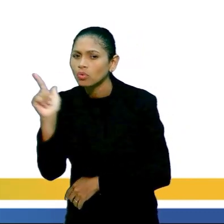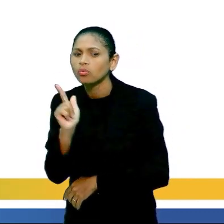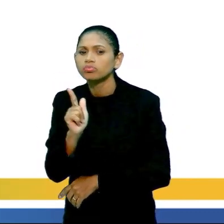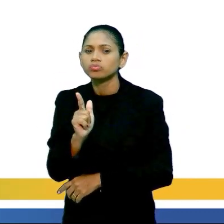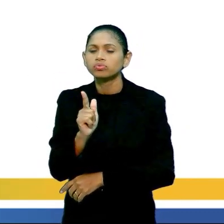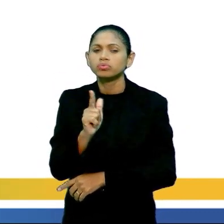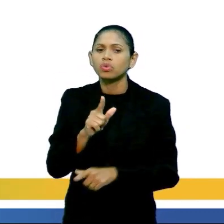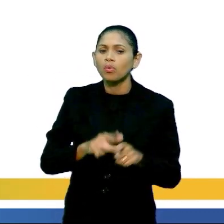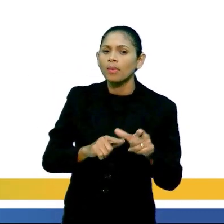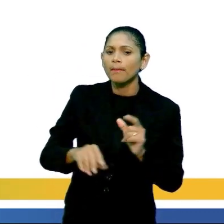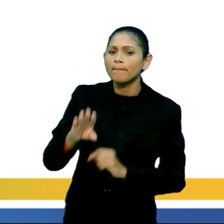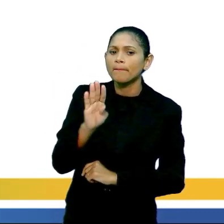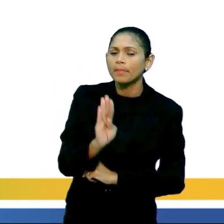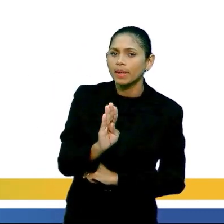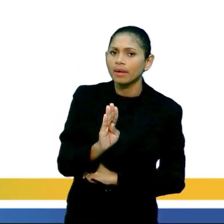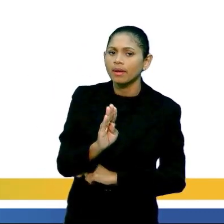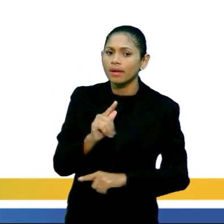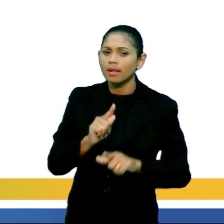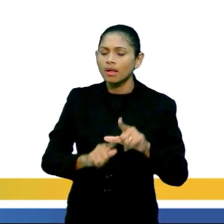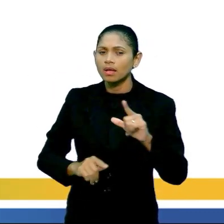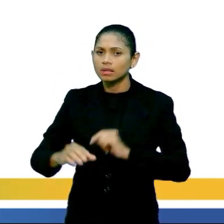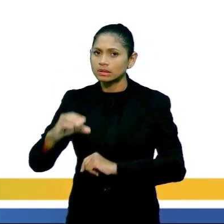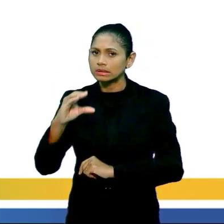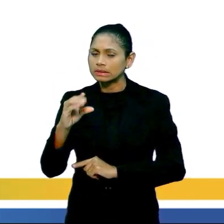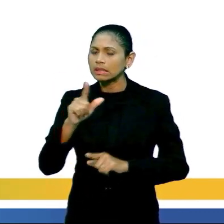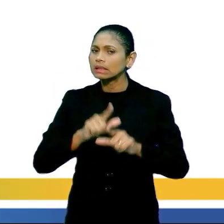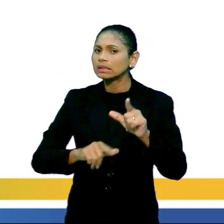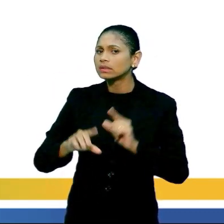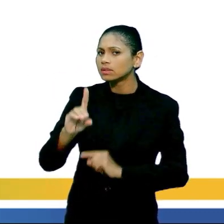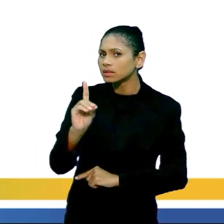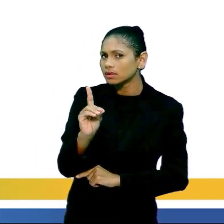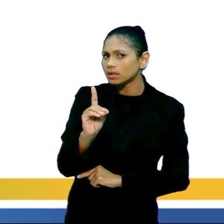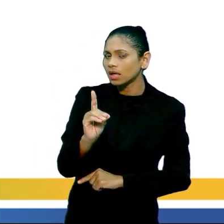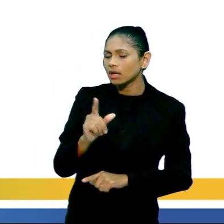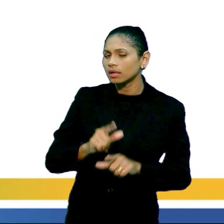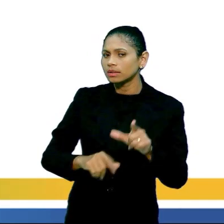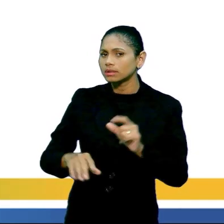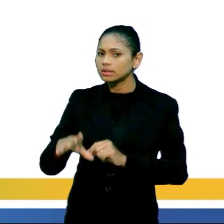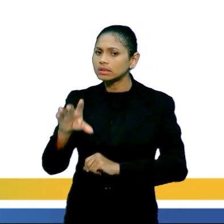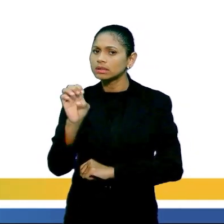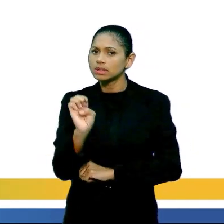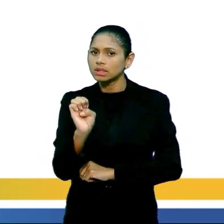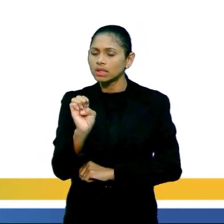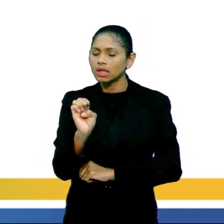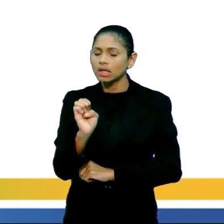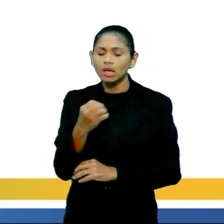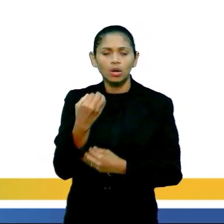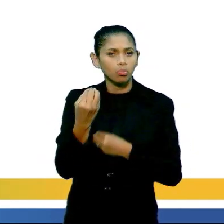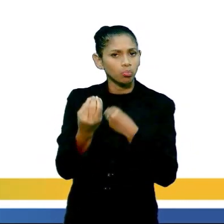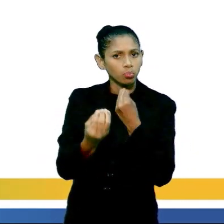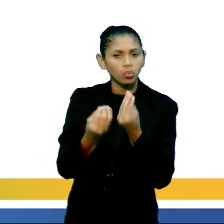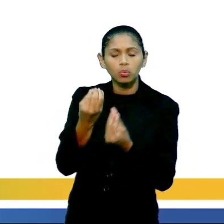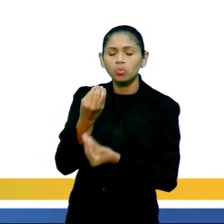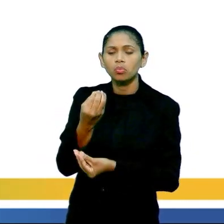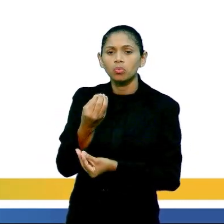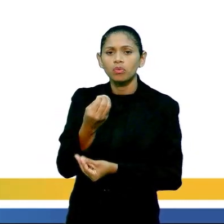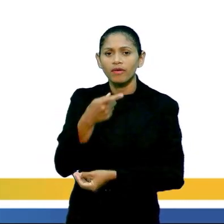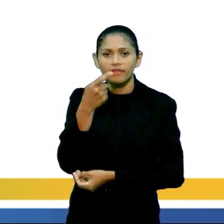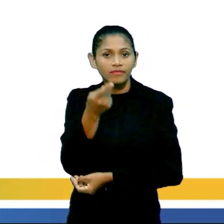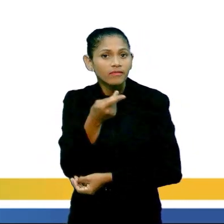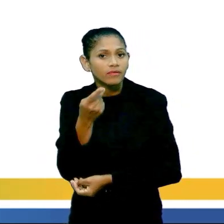outras, uma pessoa conformada por não pertencer a nenhum grupo, uma pessoa corajosa diante